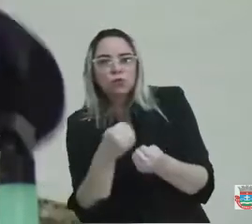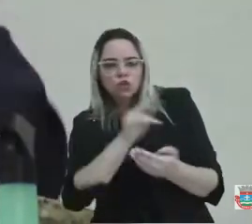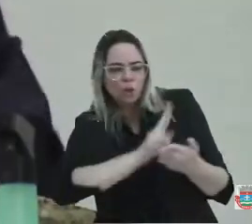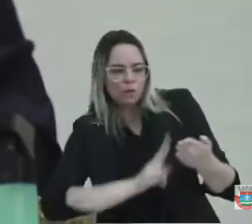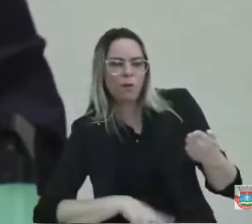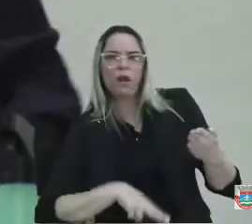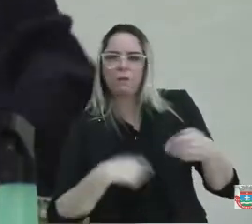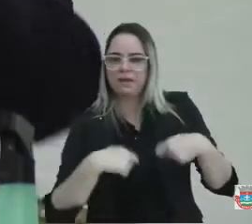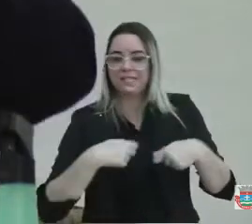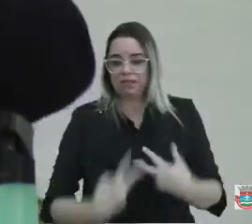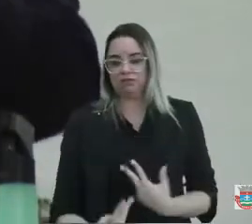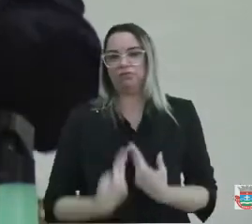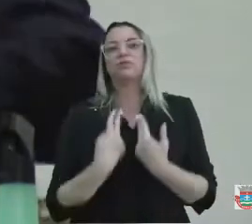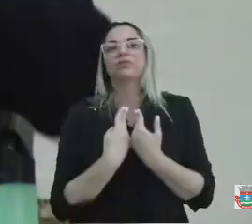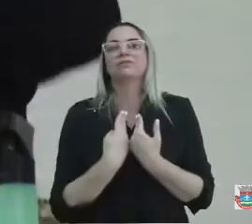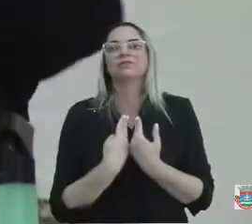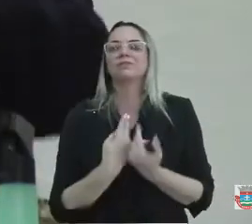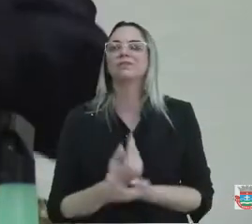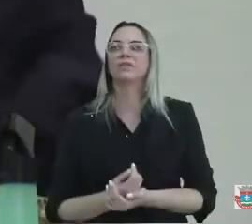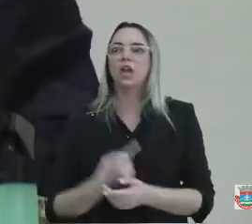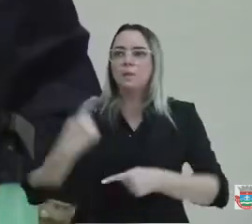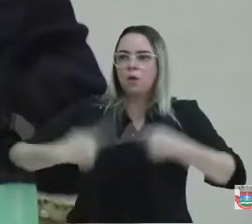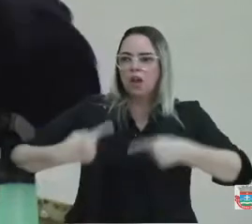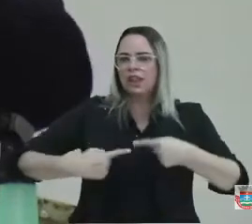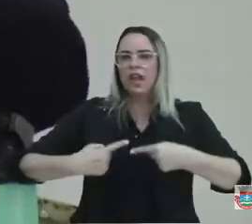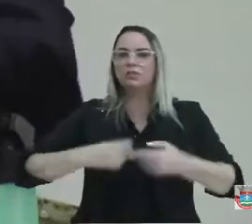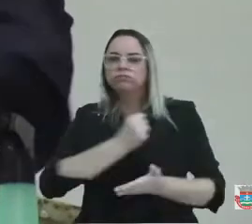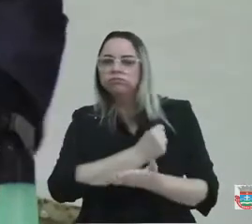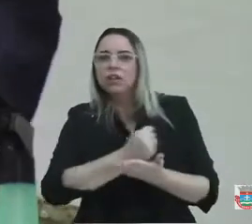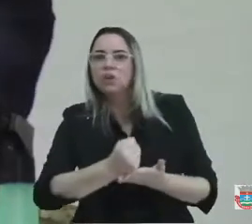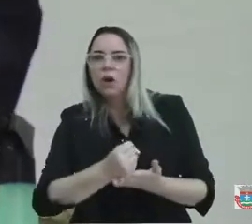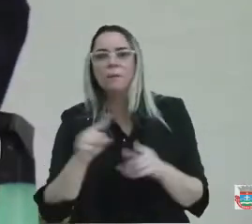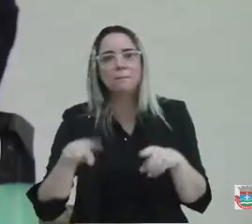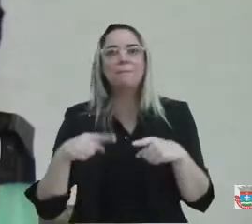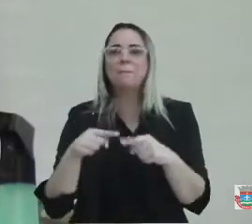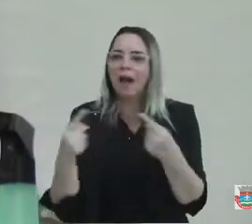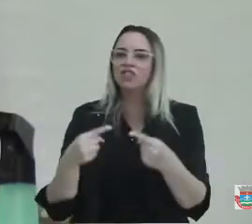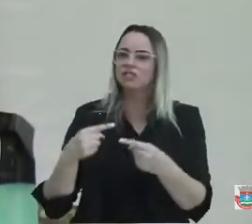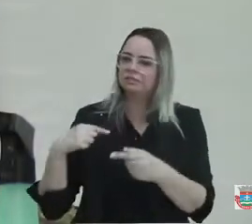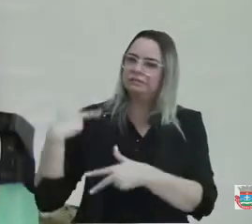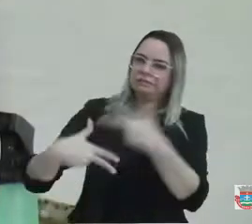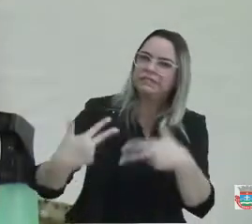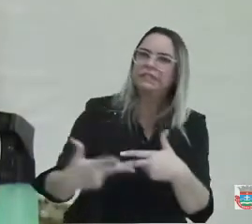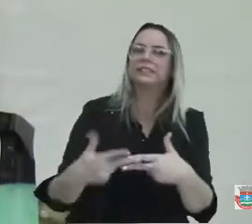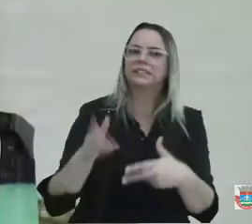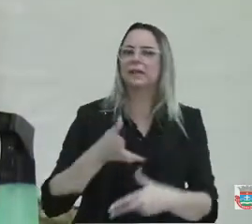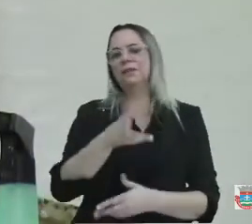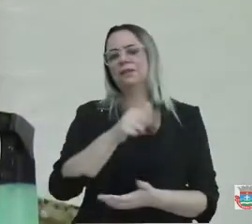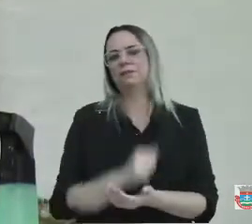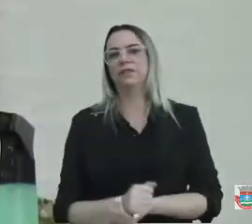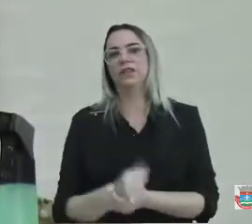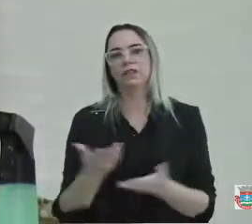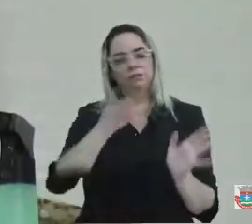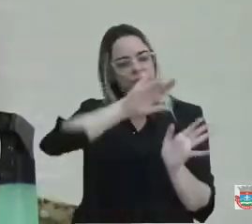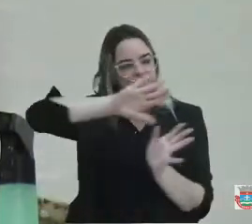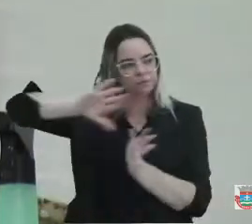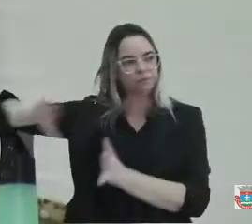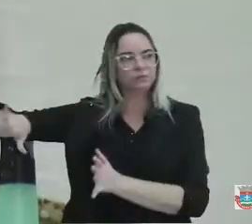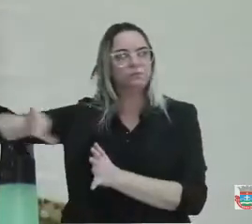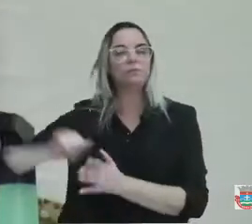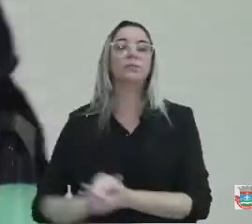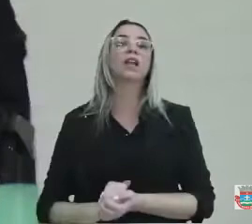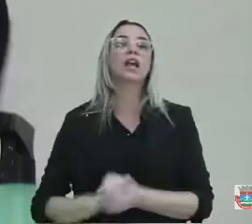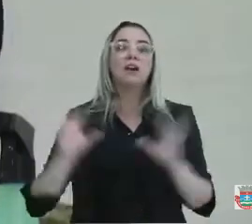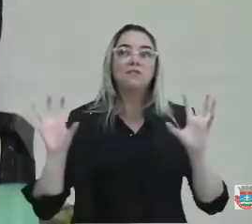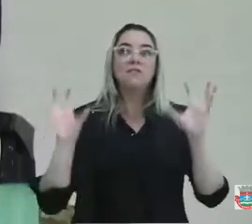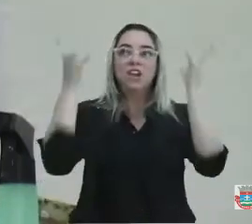da política. Porque a política passa, mas nós vamos estar aqui sempre atendendo bem. Falando da festa da galinha, eu queria